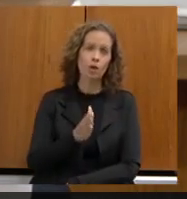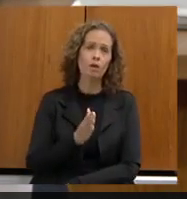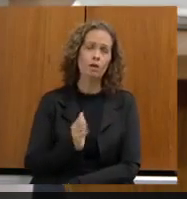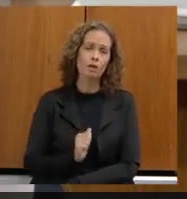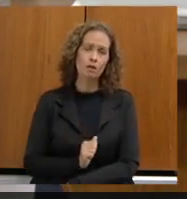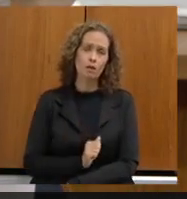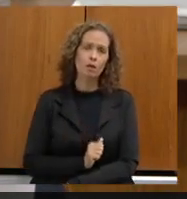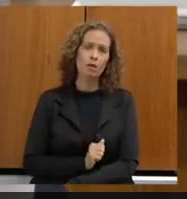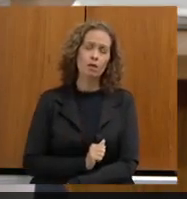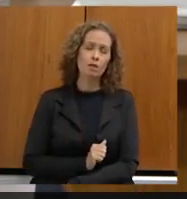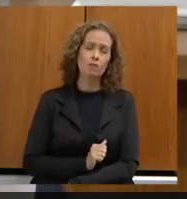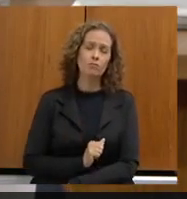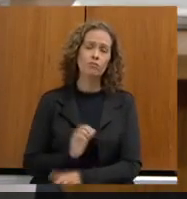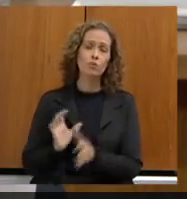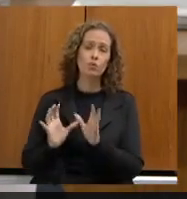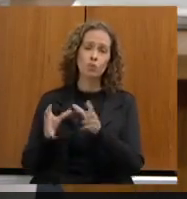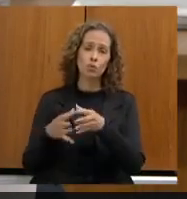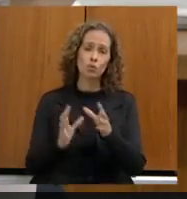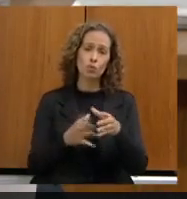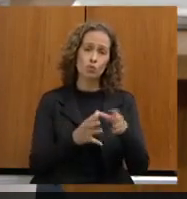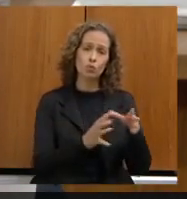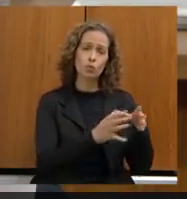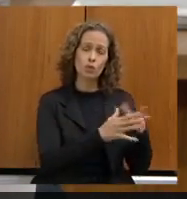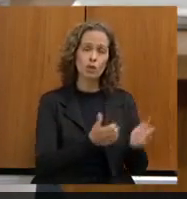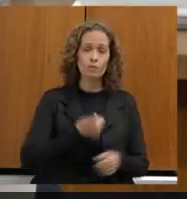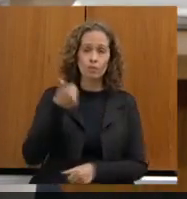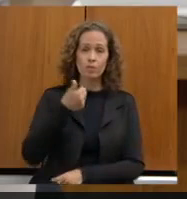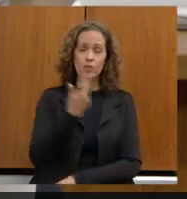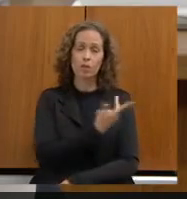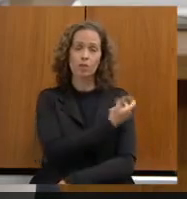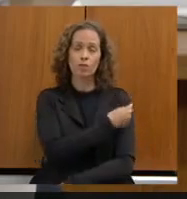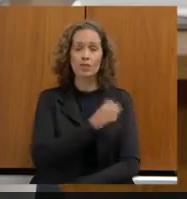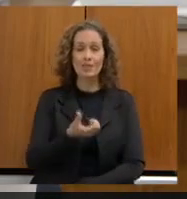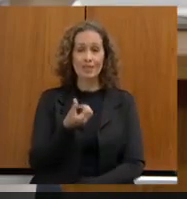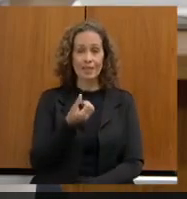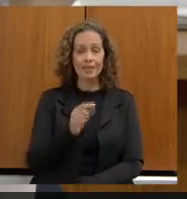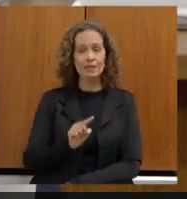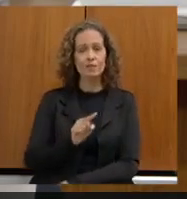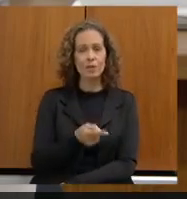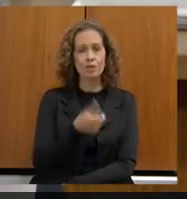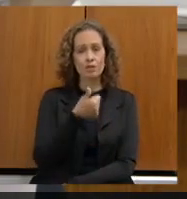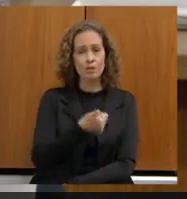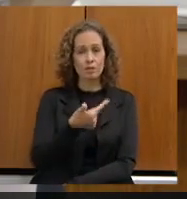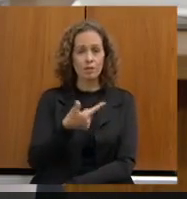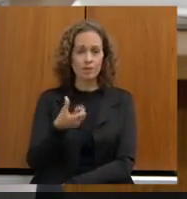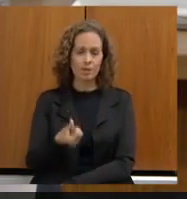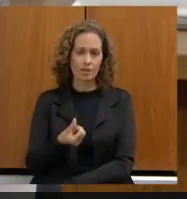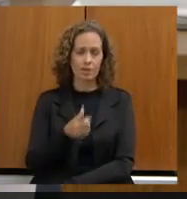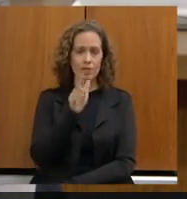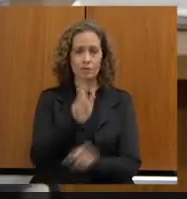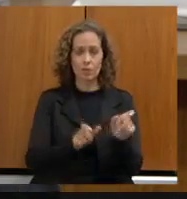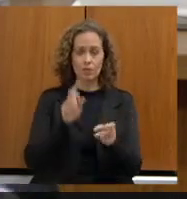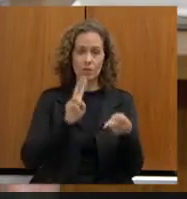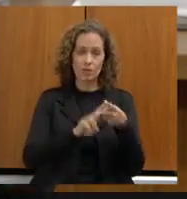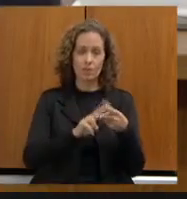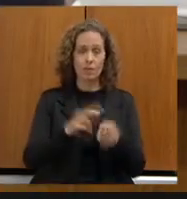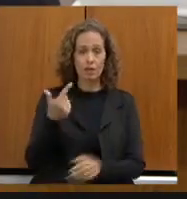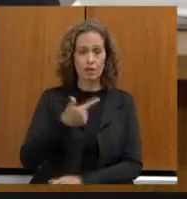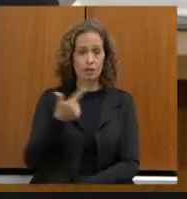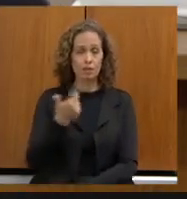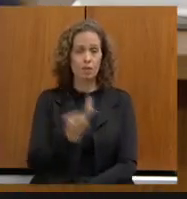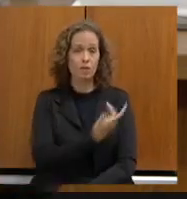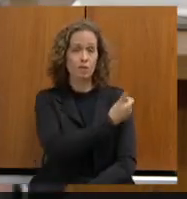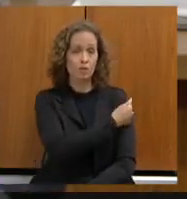aqui na nas unidades prisionais como a primeira dose 6126 presos e na segunda dose já